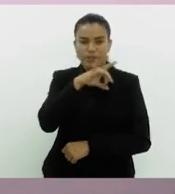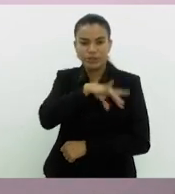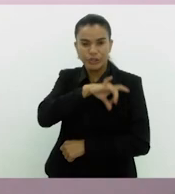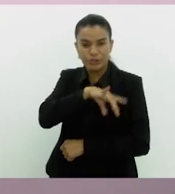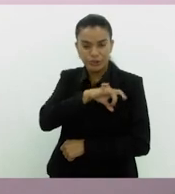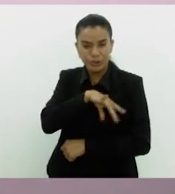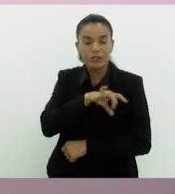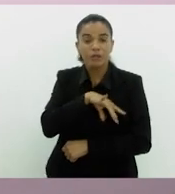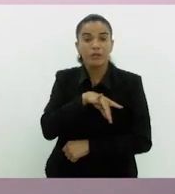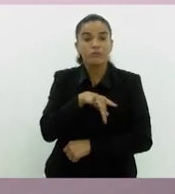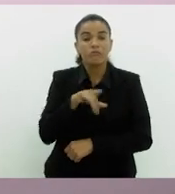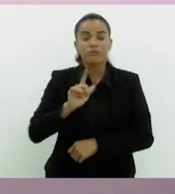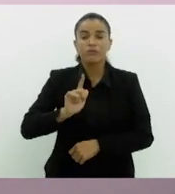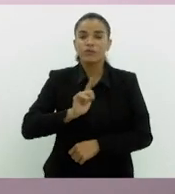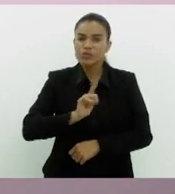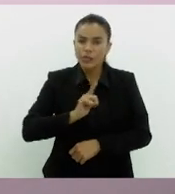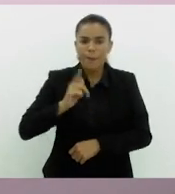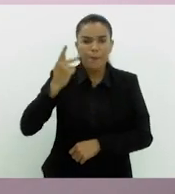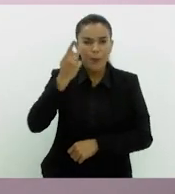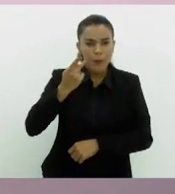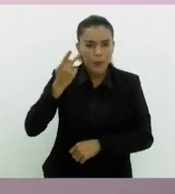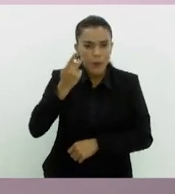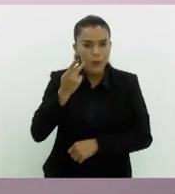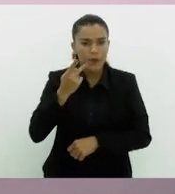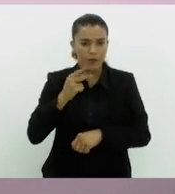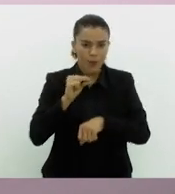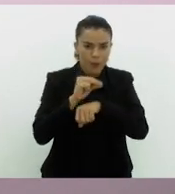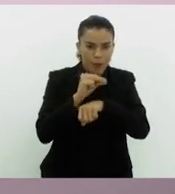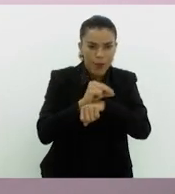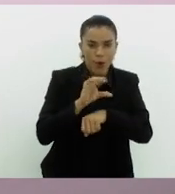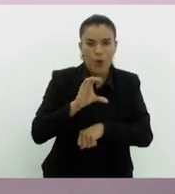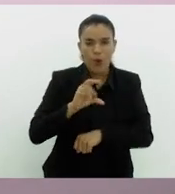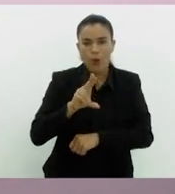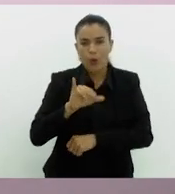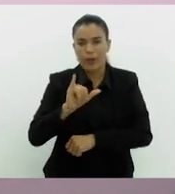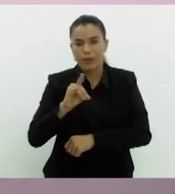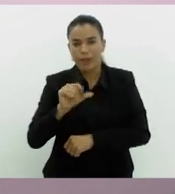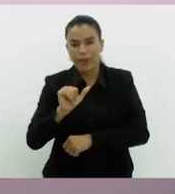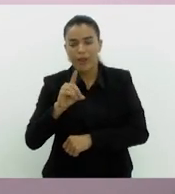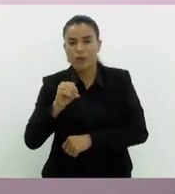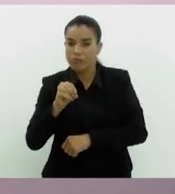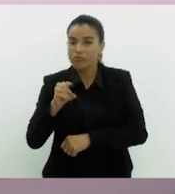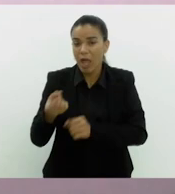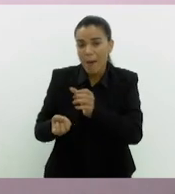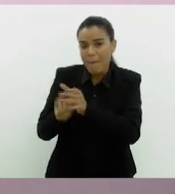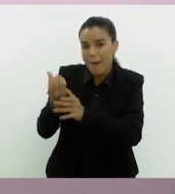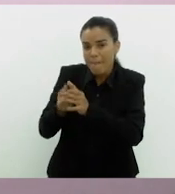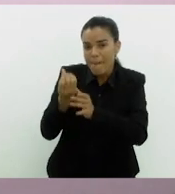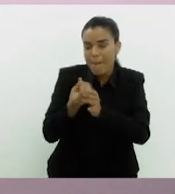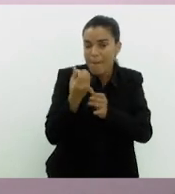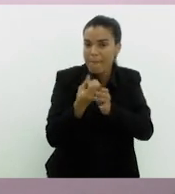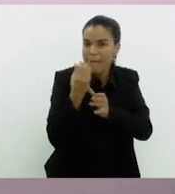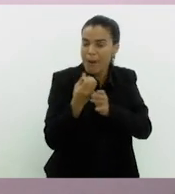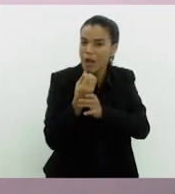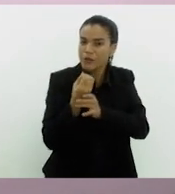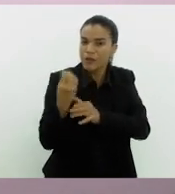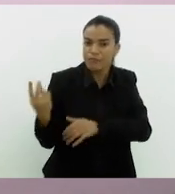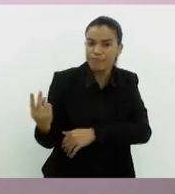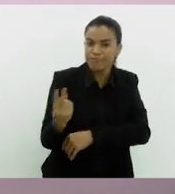visto que essas políticas de cuidado são geradoras de uma